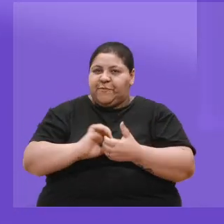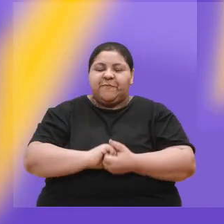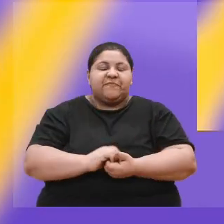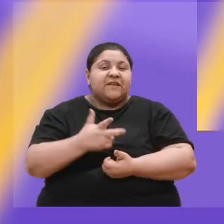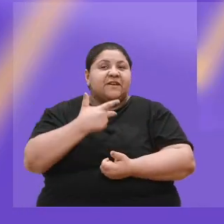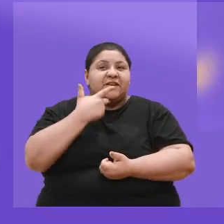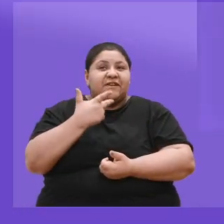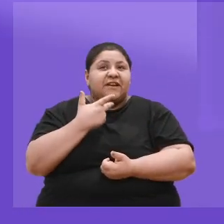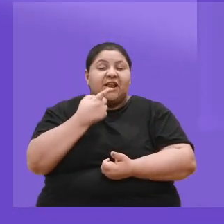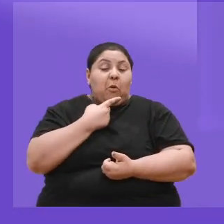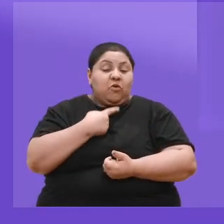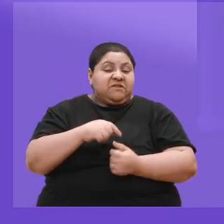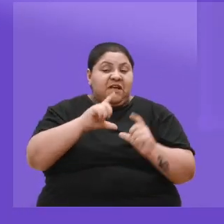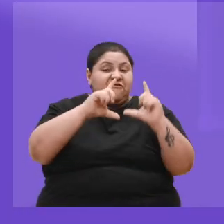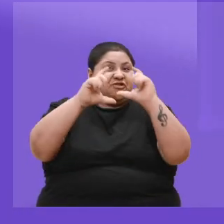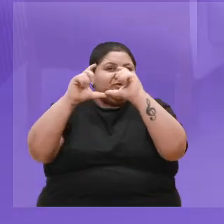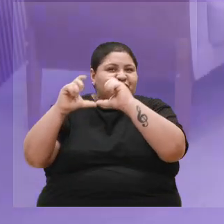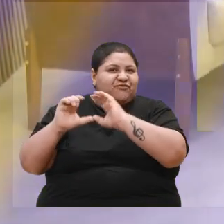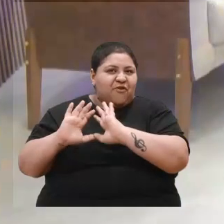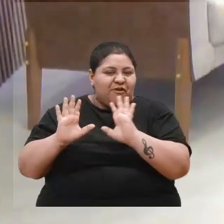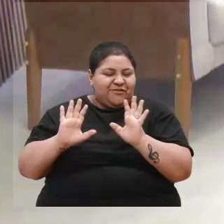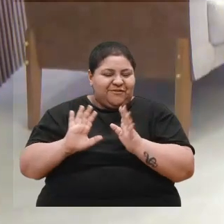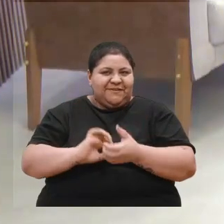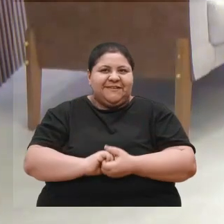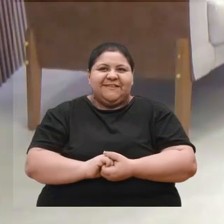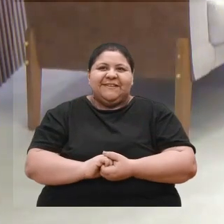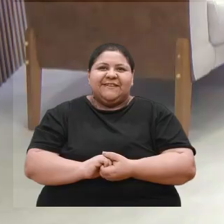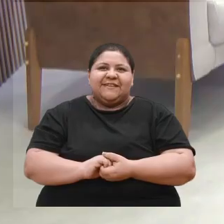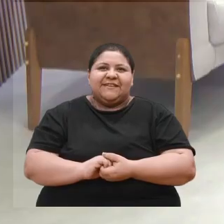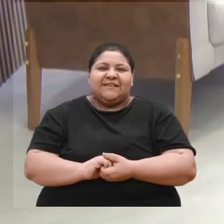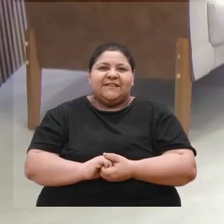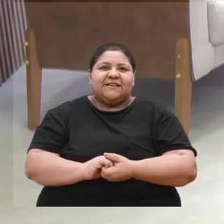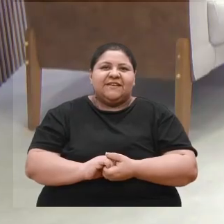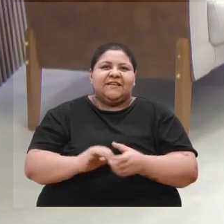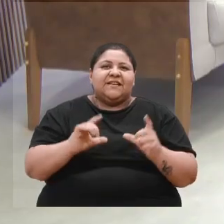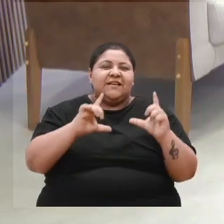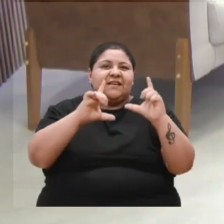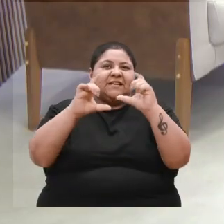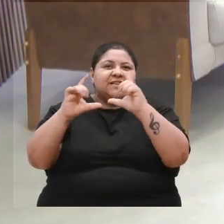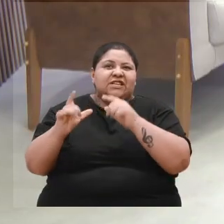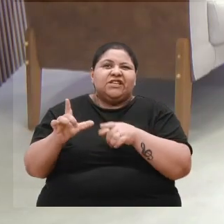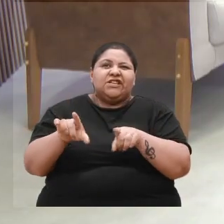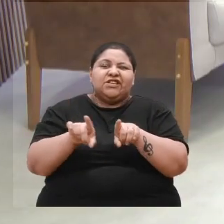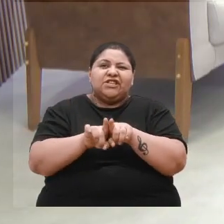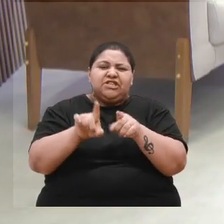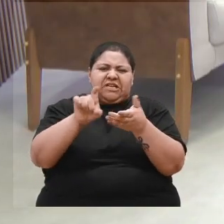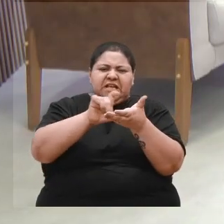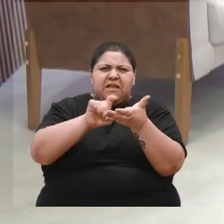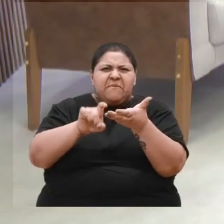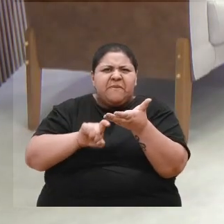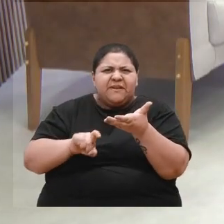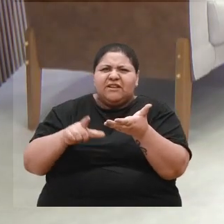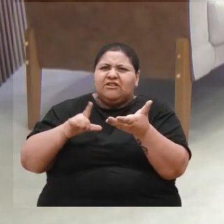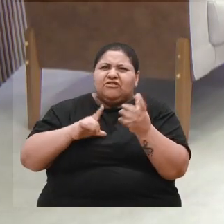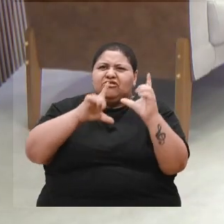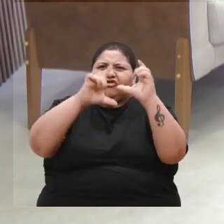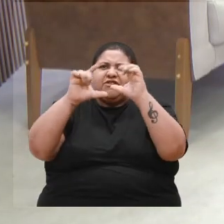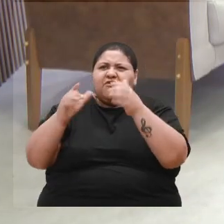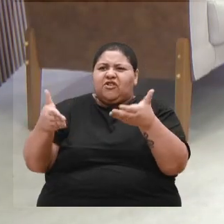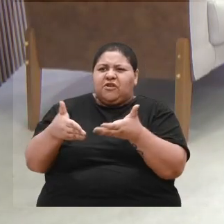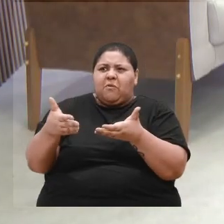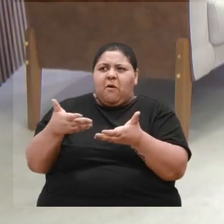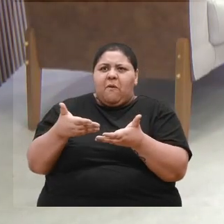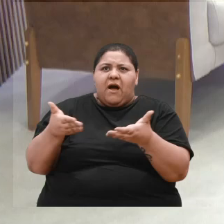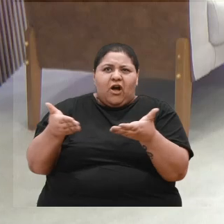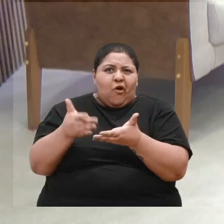dão conta de que ela não era muito... Não gostava muito de bater foto. As fotos tinha que revelar, tinha que fazer... Não tinha foto que nem